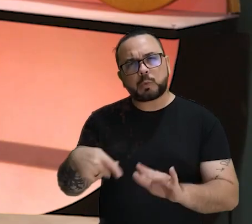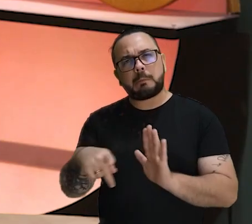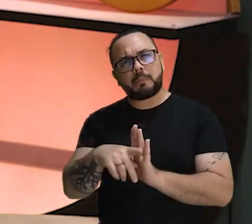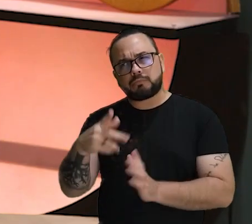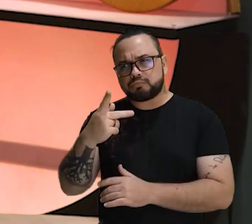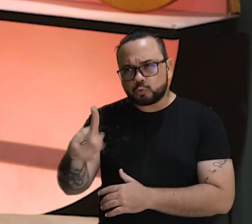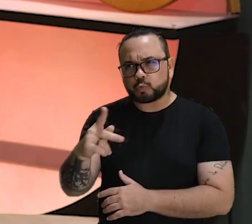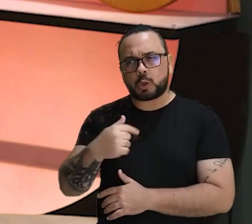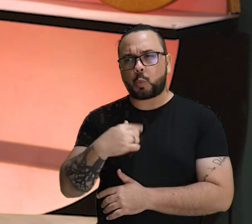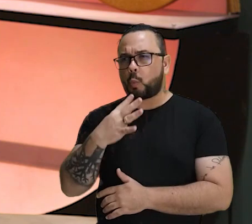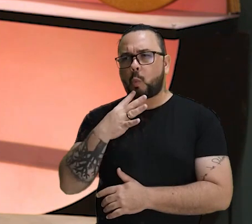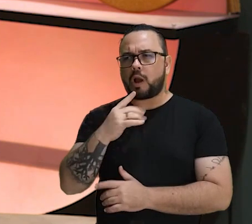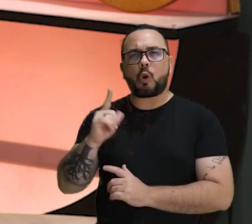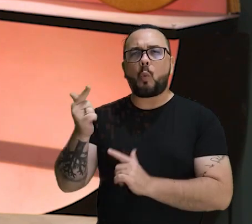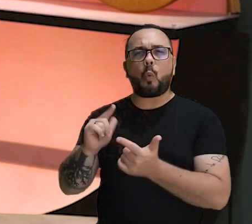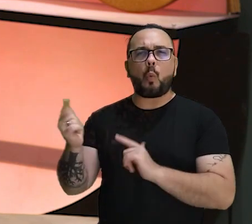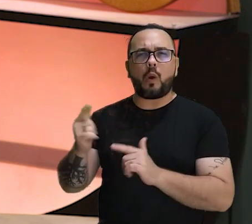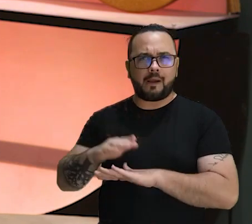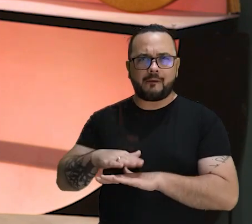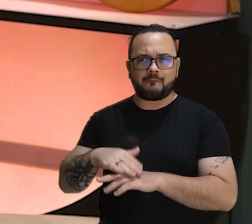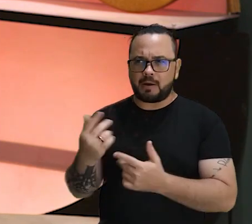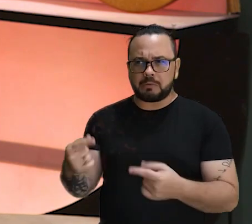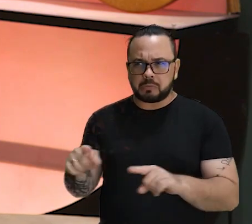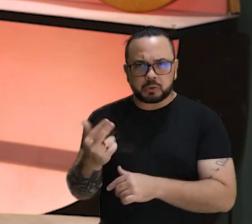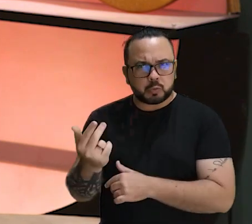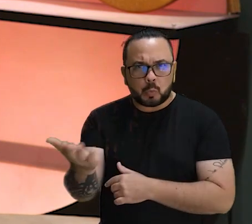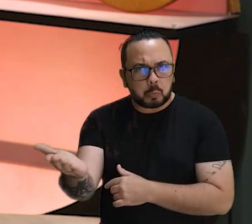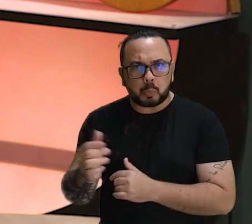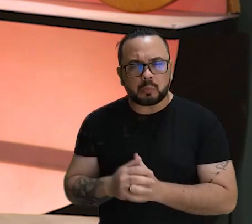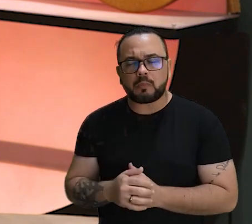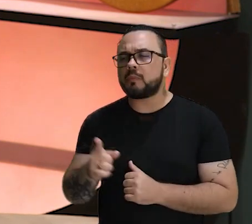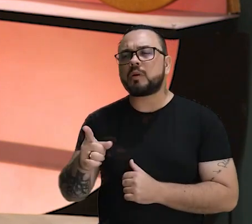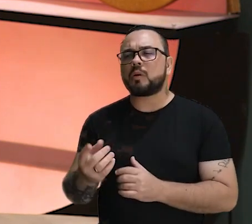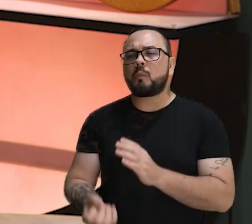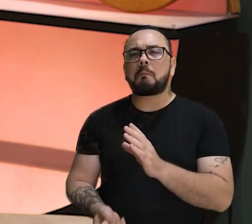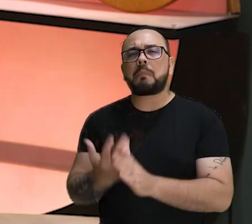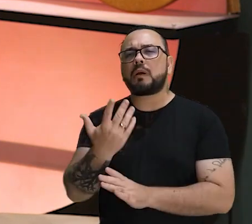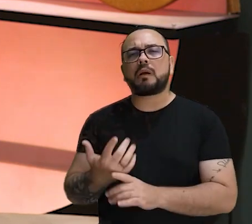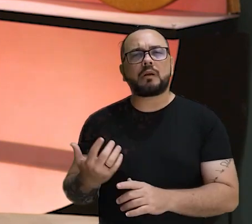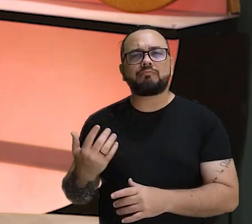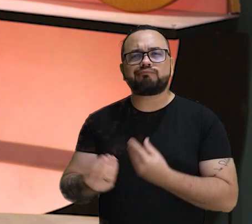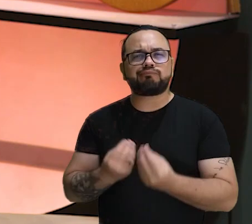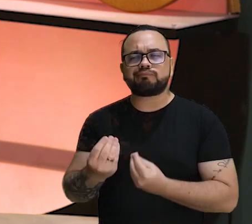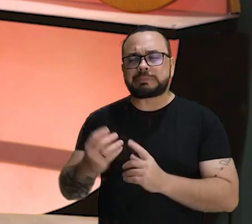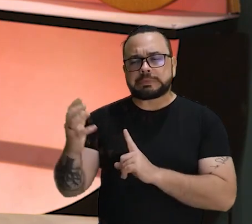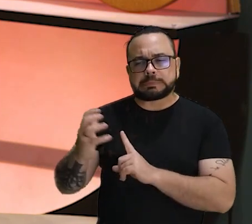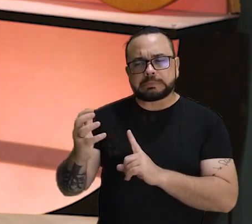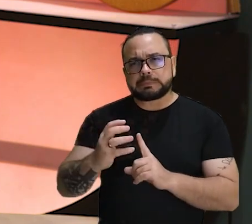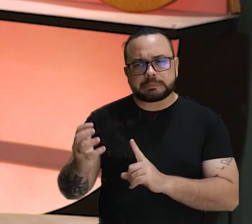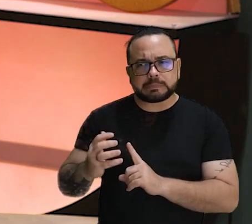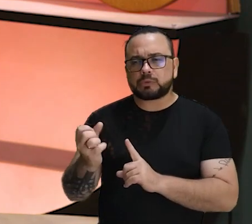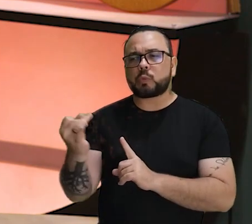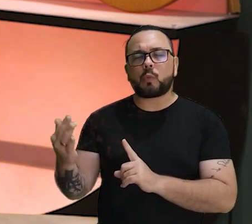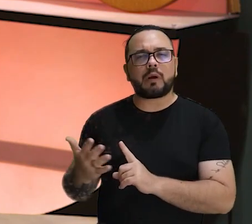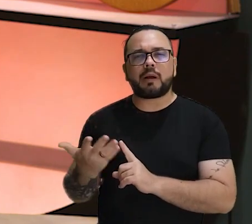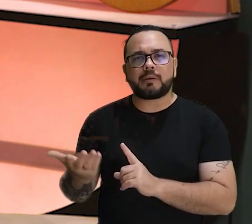seu. Eu desconheço outro som, assim, parecido, né? E da onde você tirou, você diria que da onde você tirou essas influências até chegar